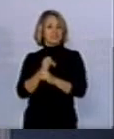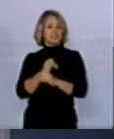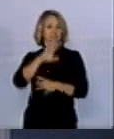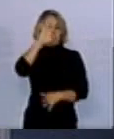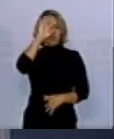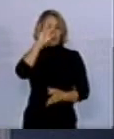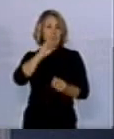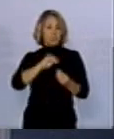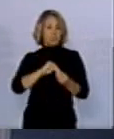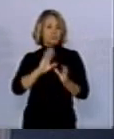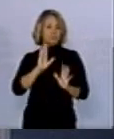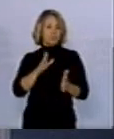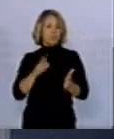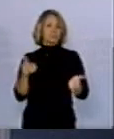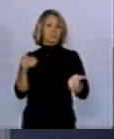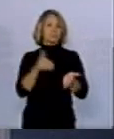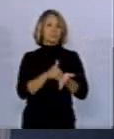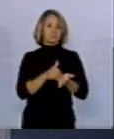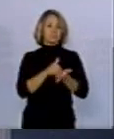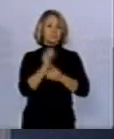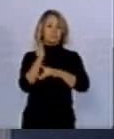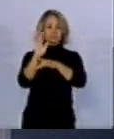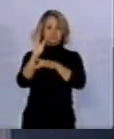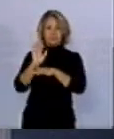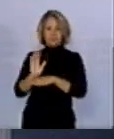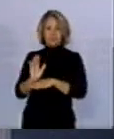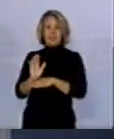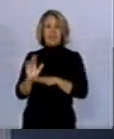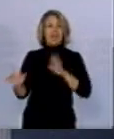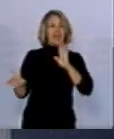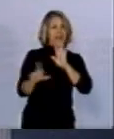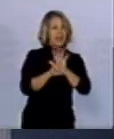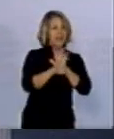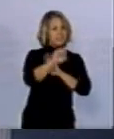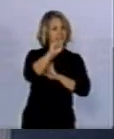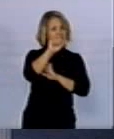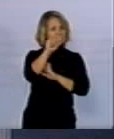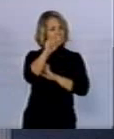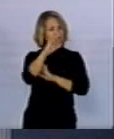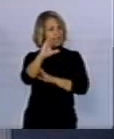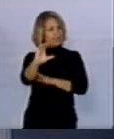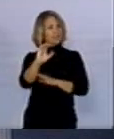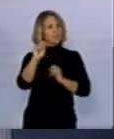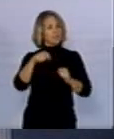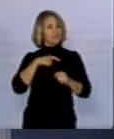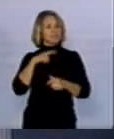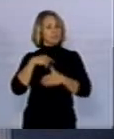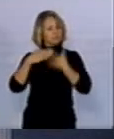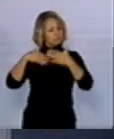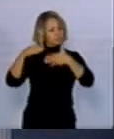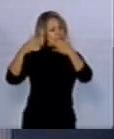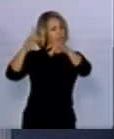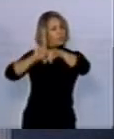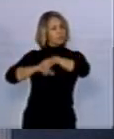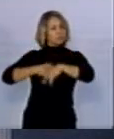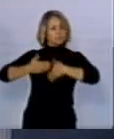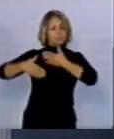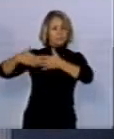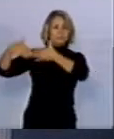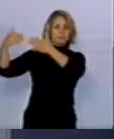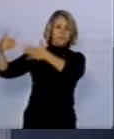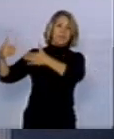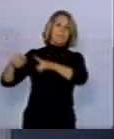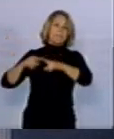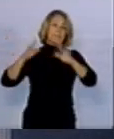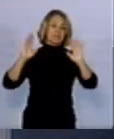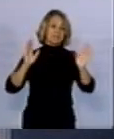Concluindo, então, já estou no último slide, a lei do SEAC certamente vai produzir efeitos no tempo, os efeitos não se verificam de imediato.